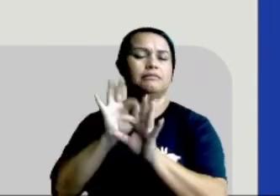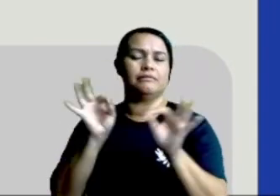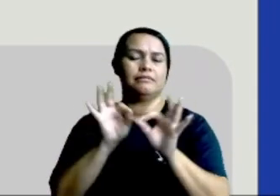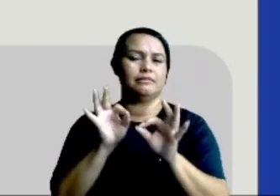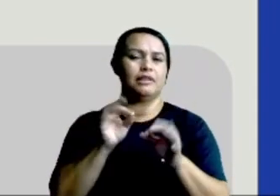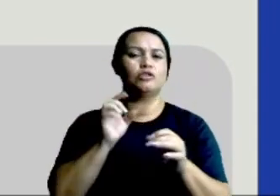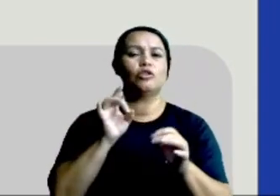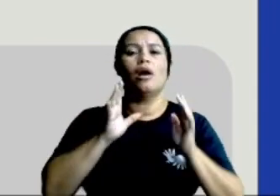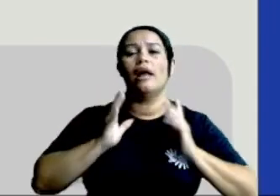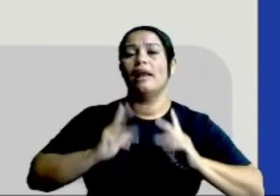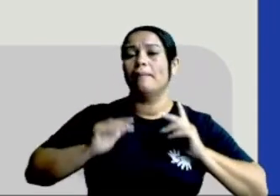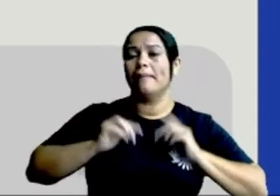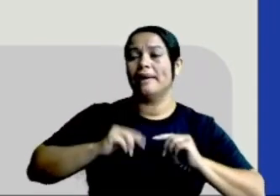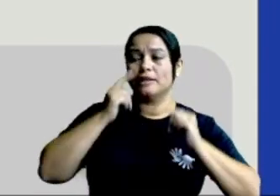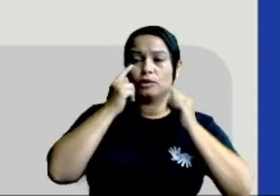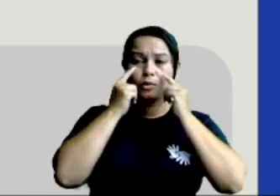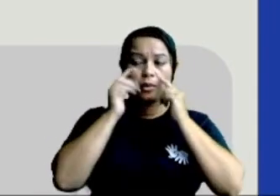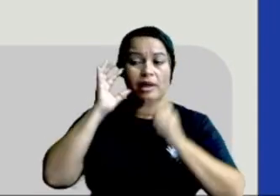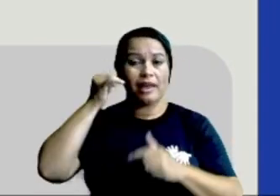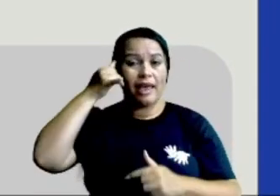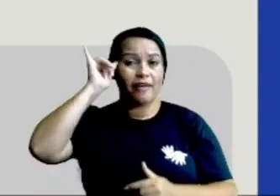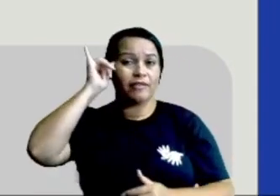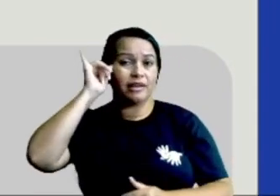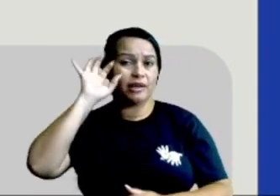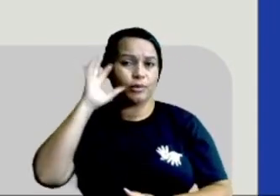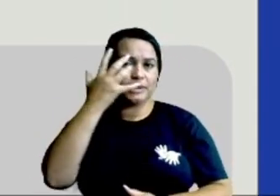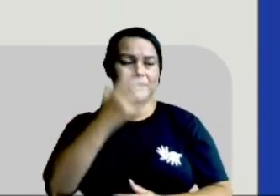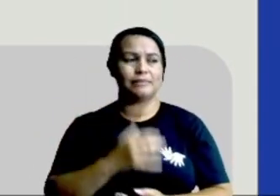olhos para evitar que isso aconteça, né?